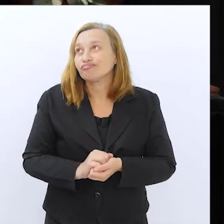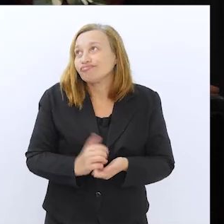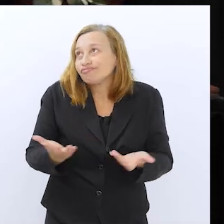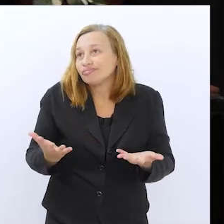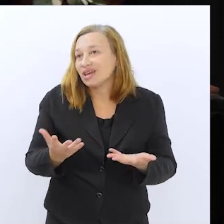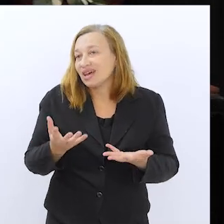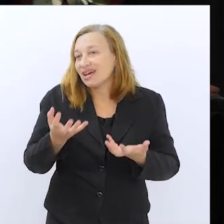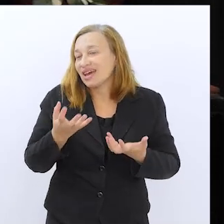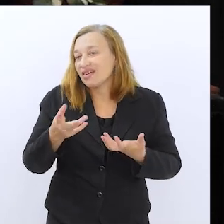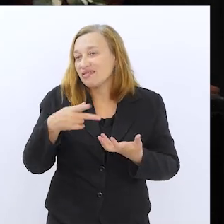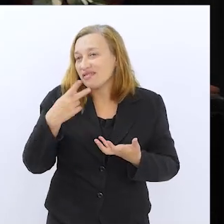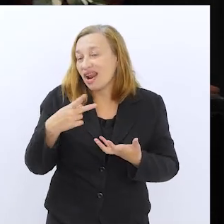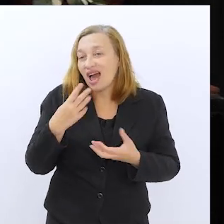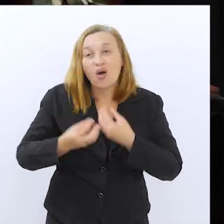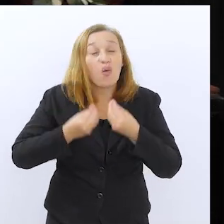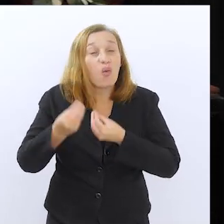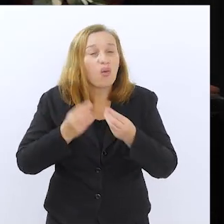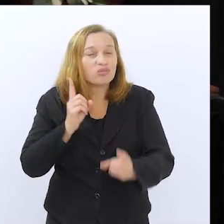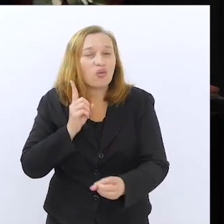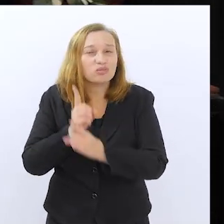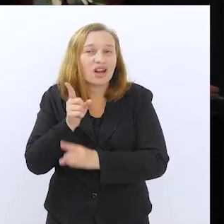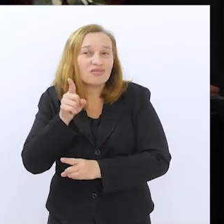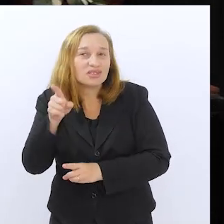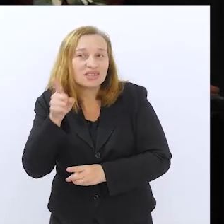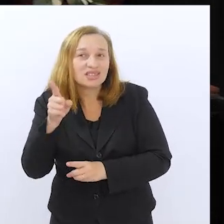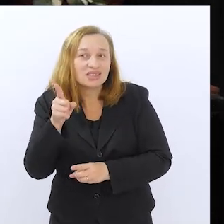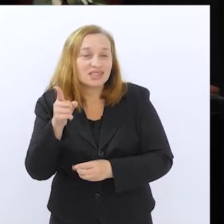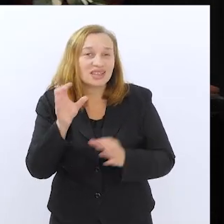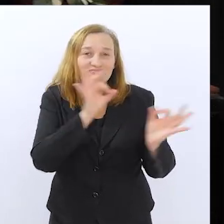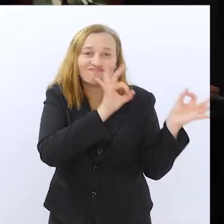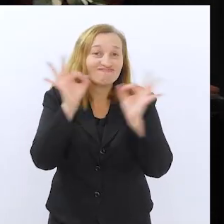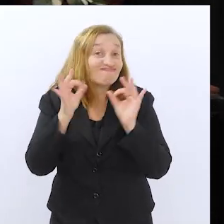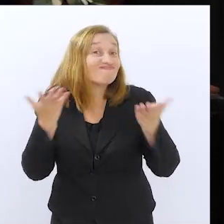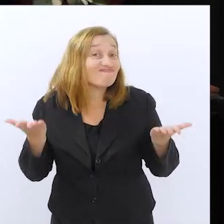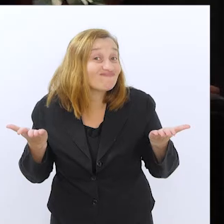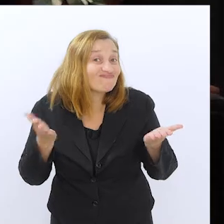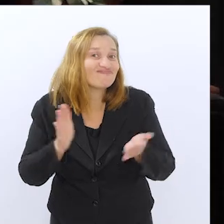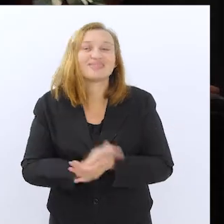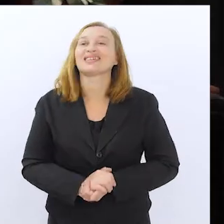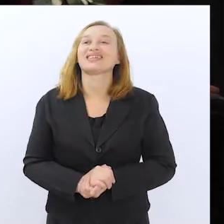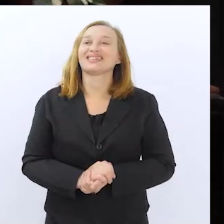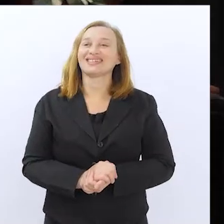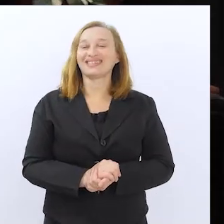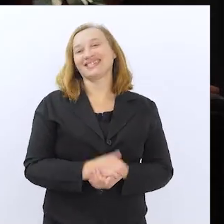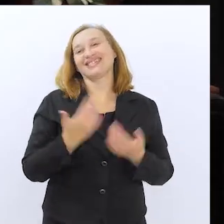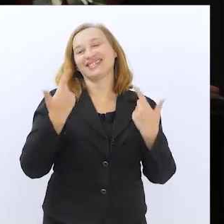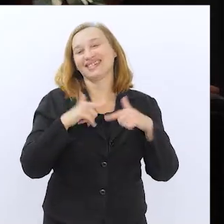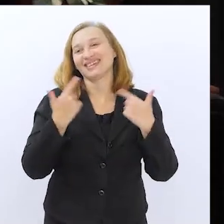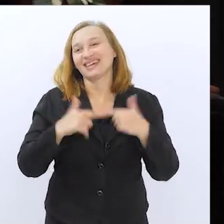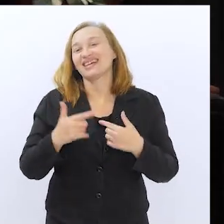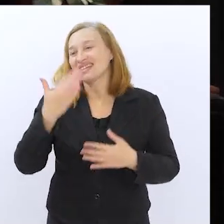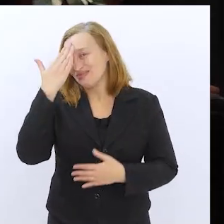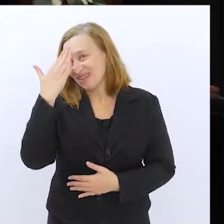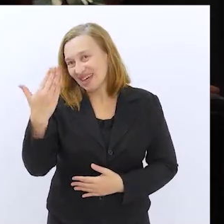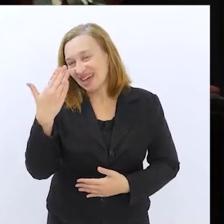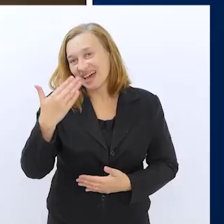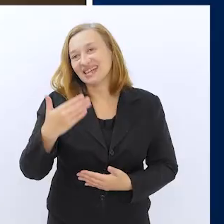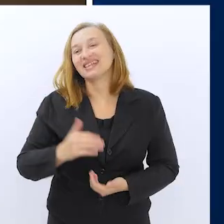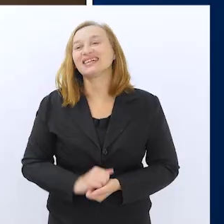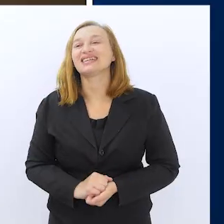da senhora? Quer dizer como a gente te encontra, como nossa espectadora te encontra?